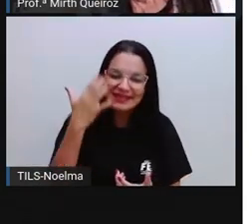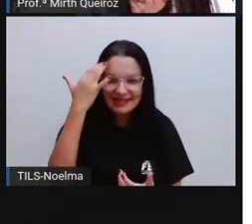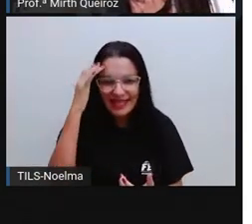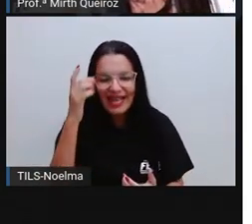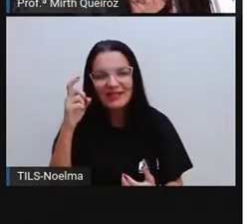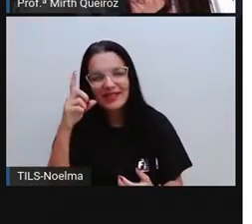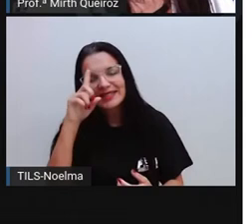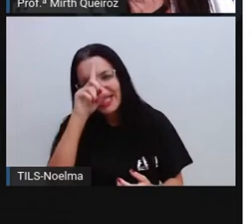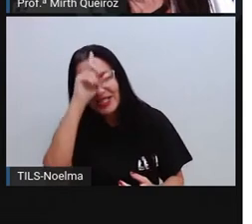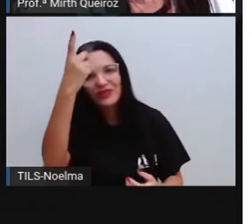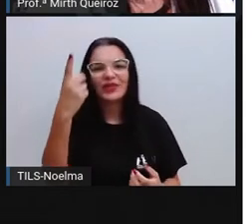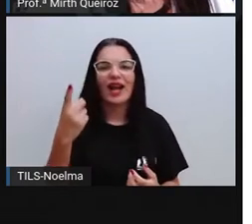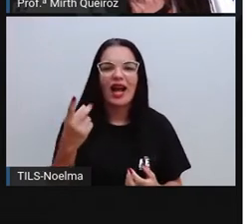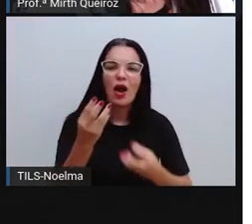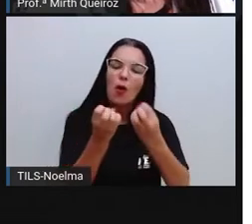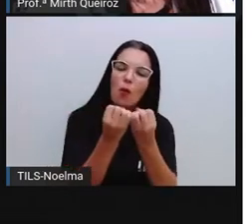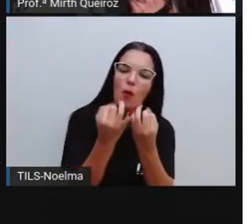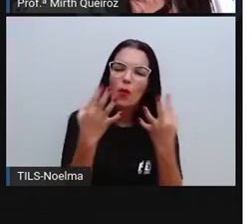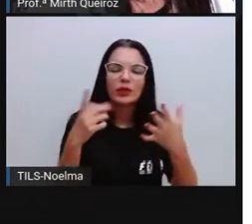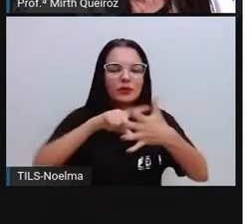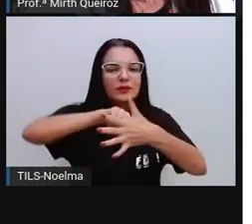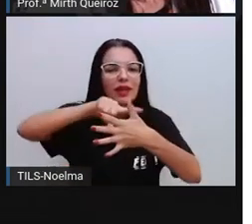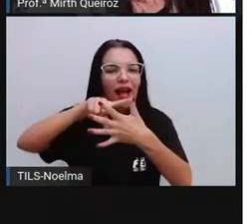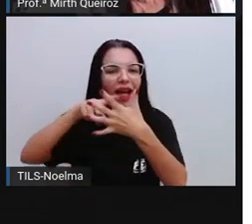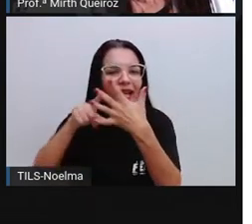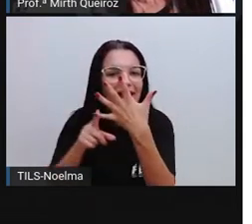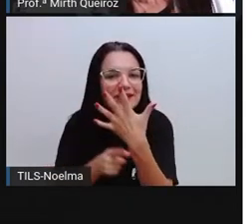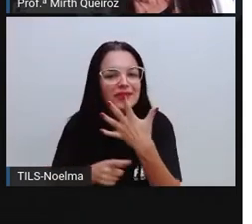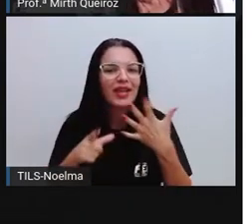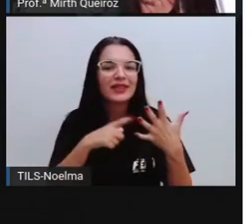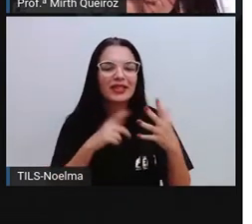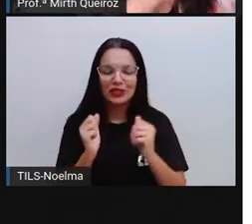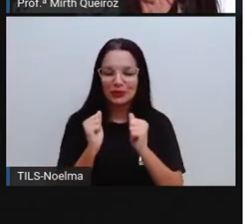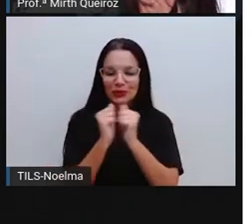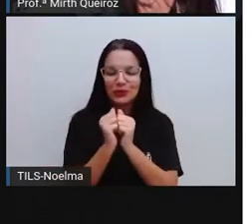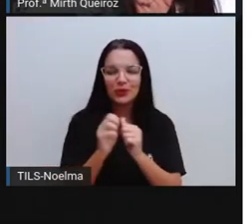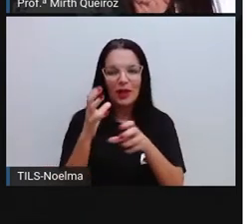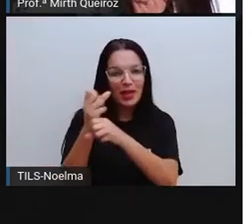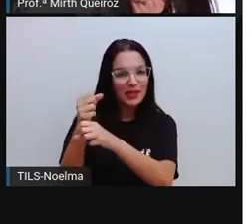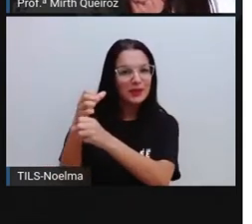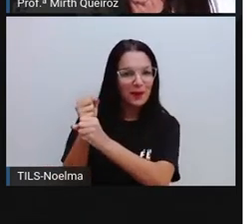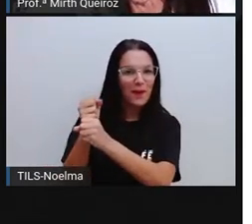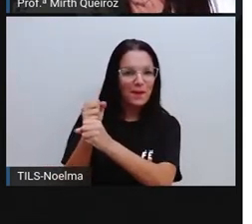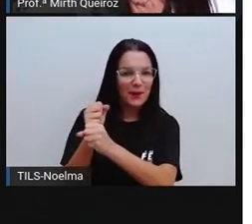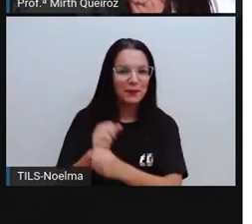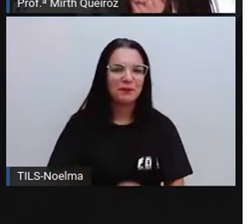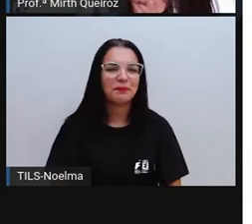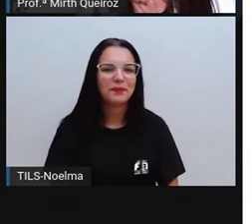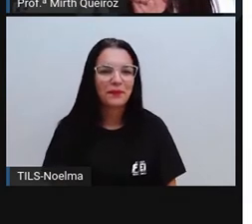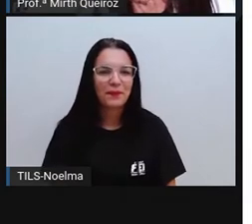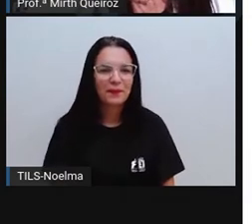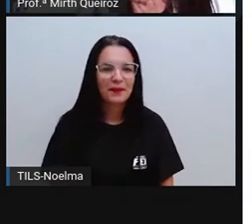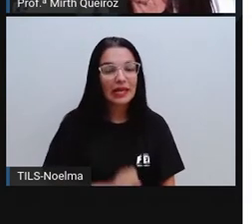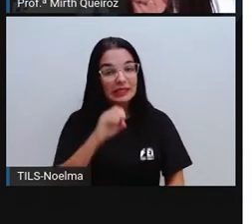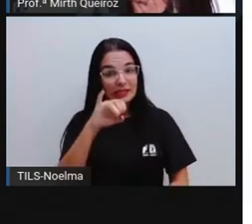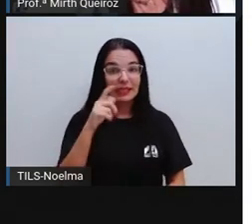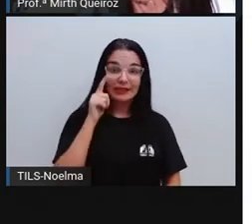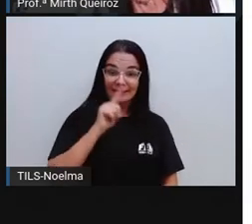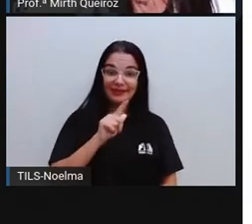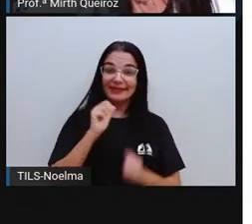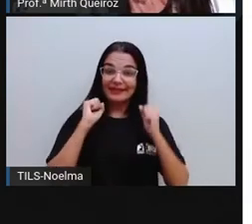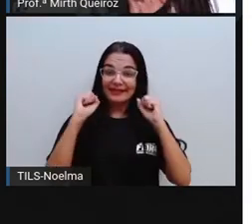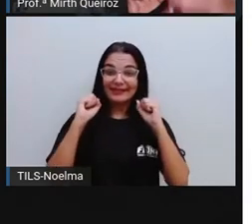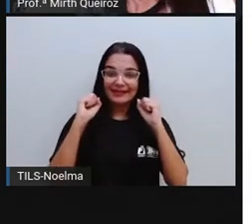tentando adivinhar quantos dedos, né, vão dar ali juntas com o do outro jogador. Quem acertar vai